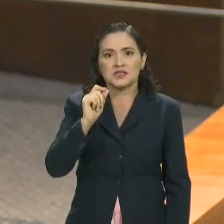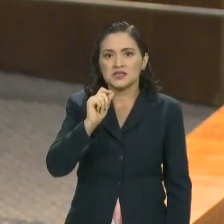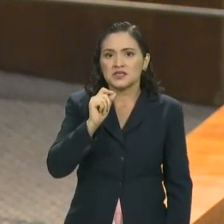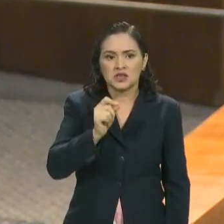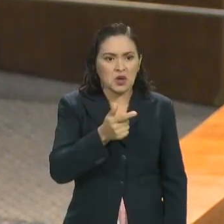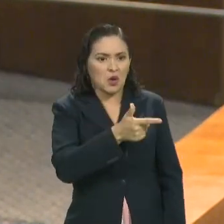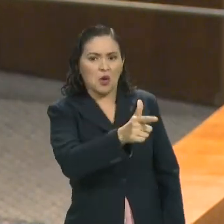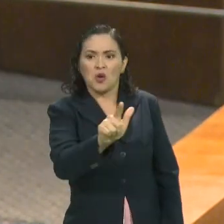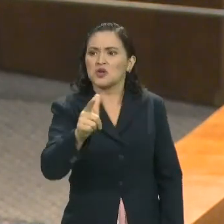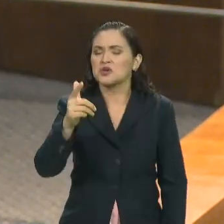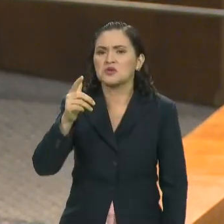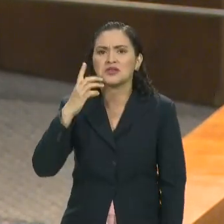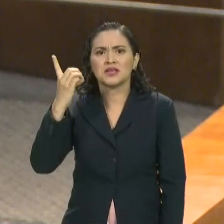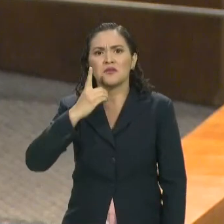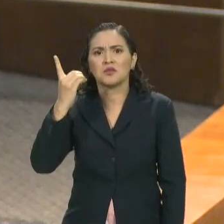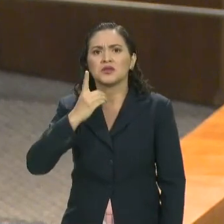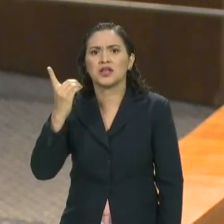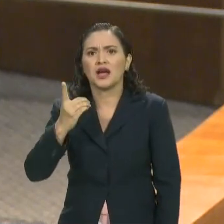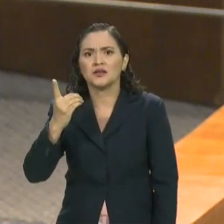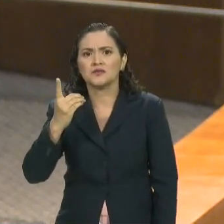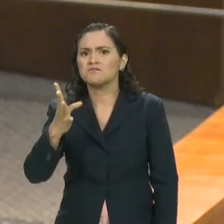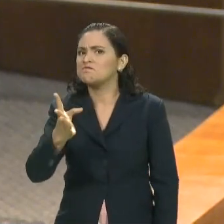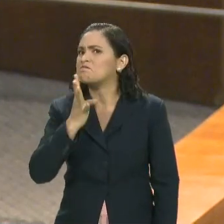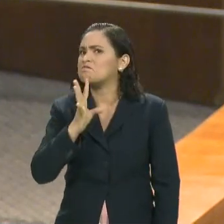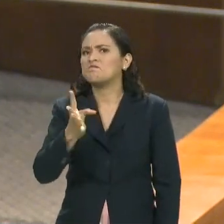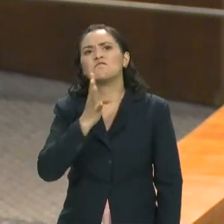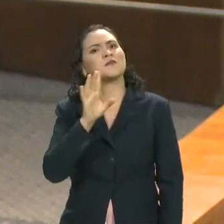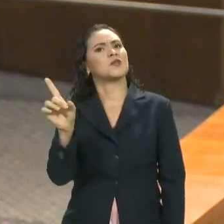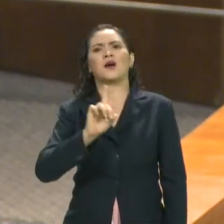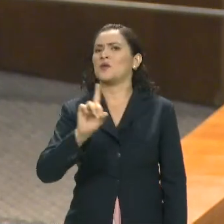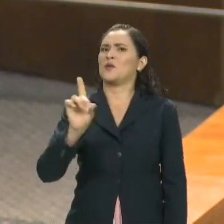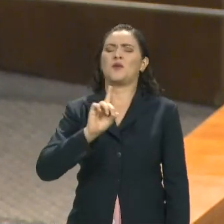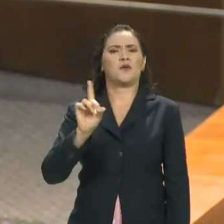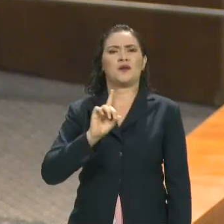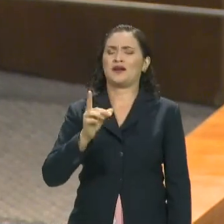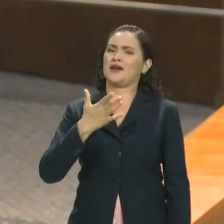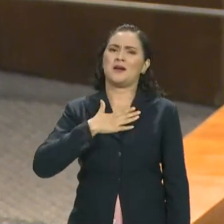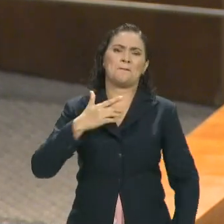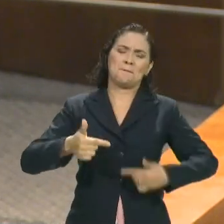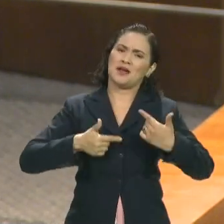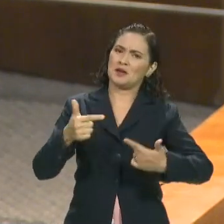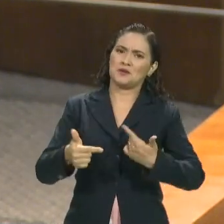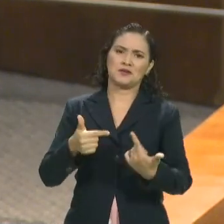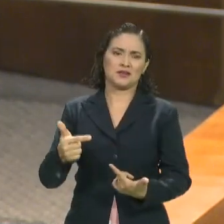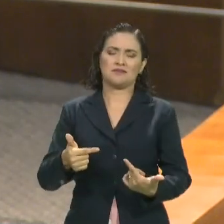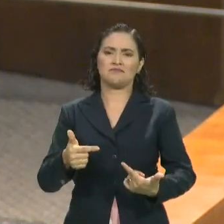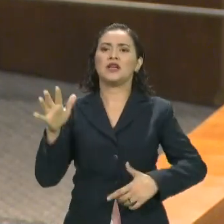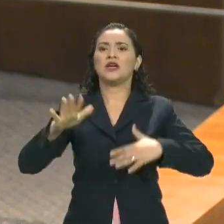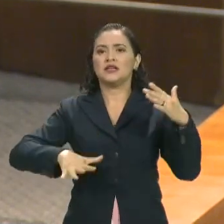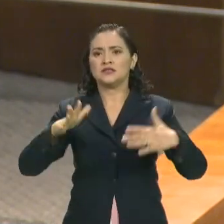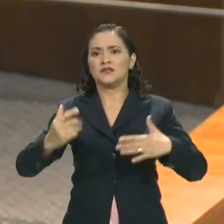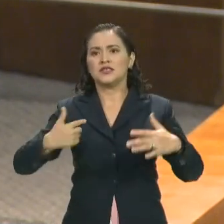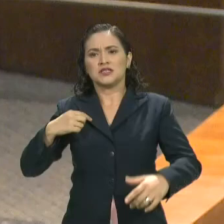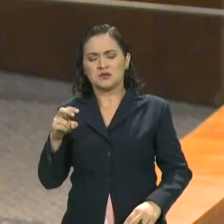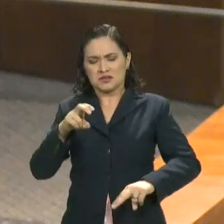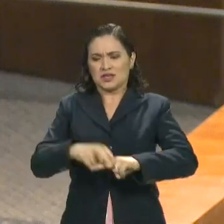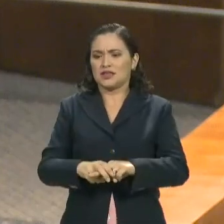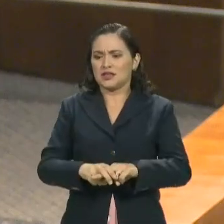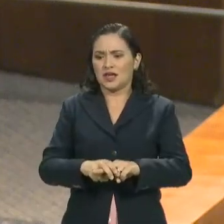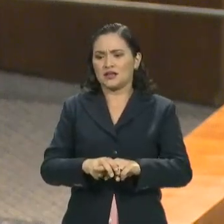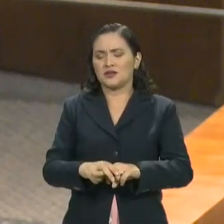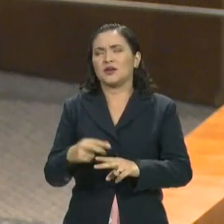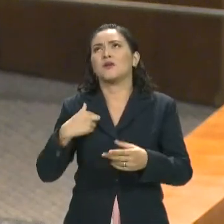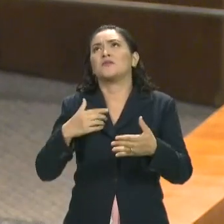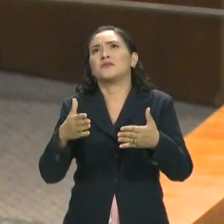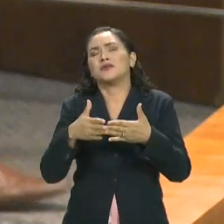pares. E quantas vezes eu aqui, dali da minha cadeira, assentada aqui, eu pedi assim: